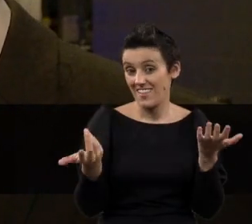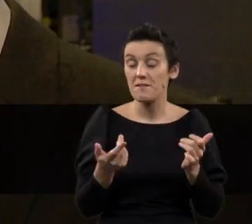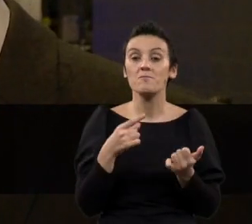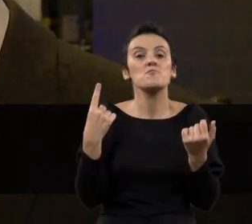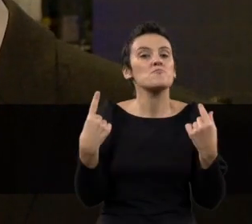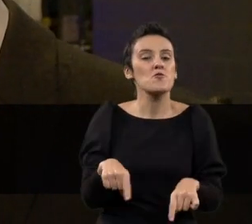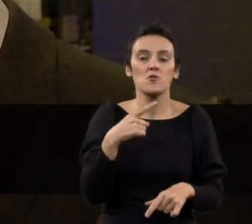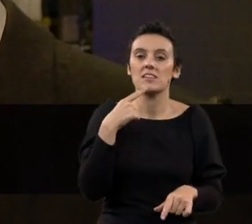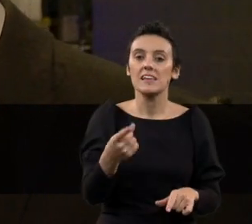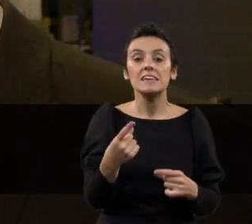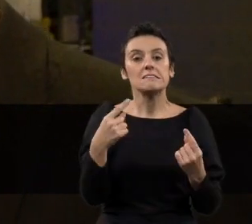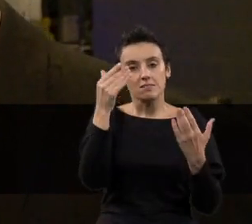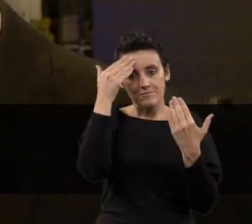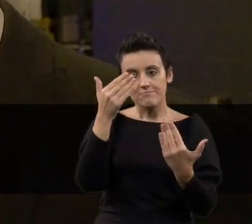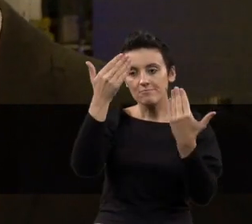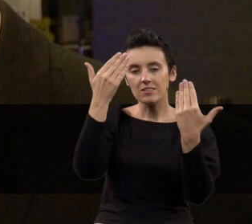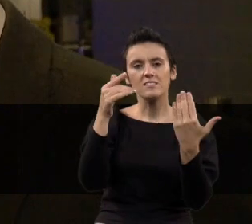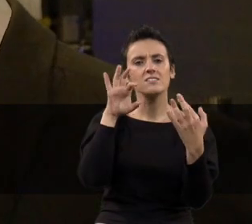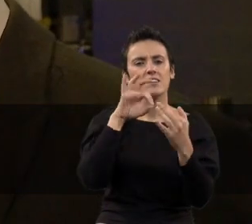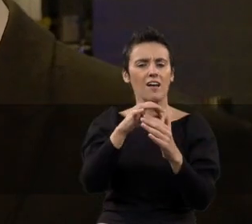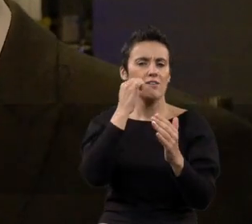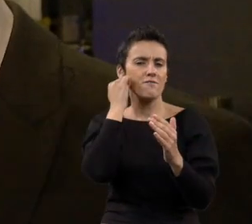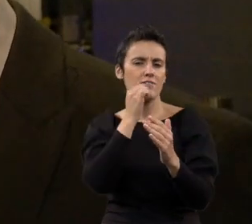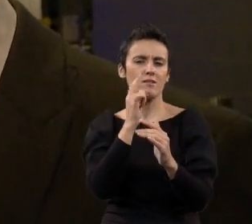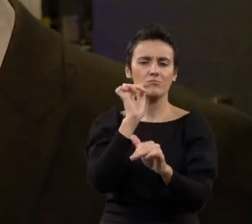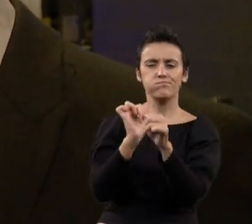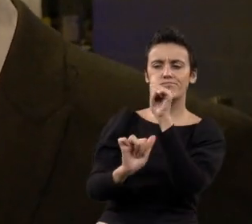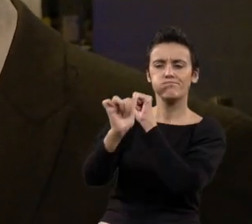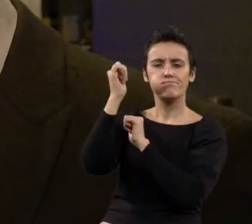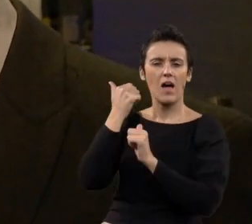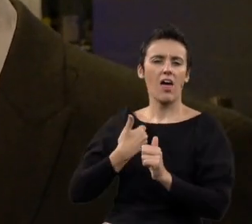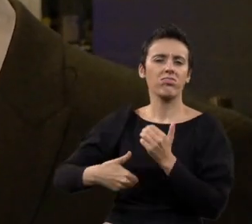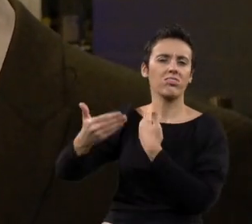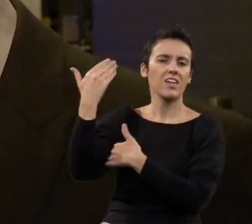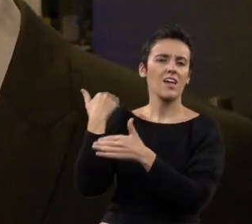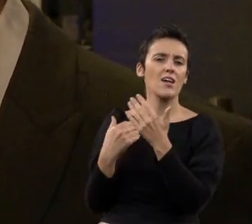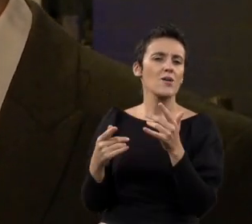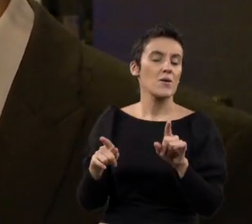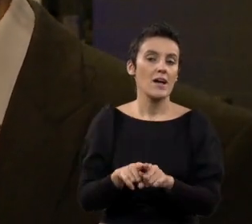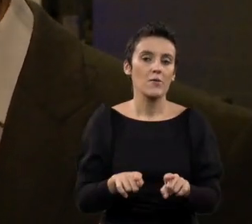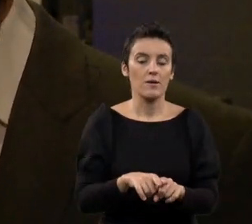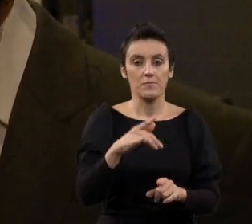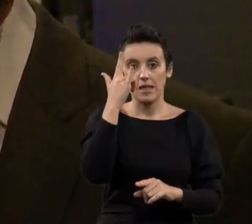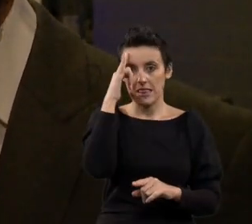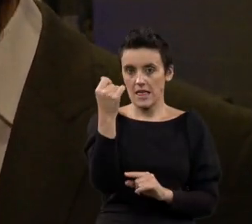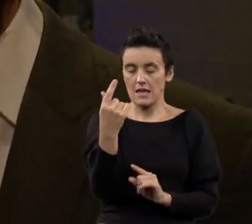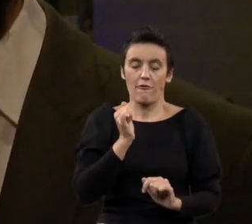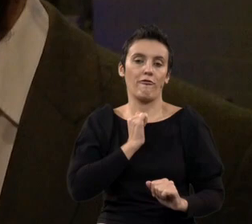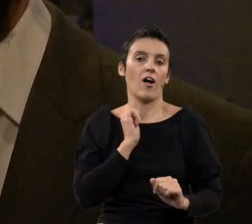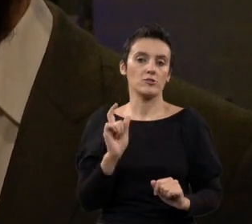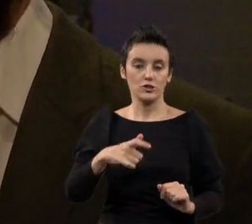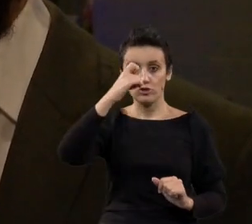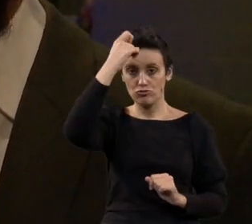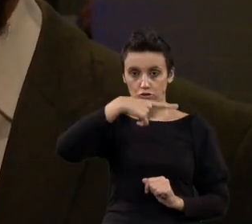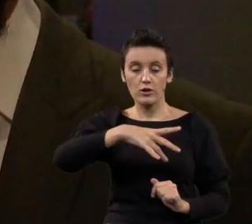tributo aos velhos e clássicos thrillers. Isto é uma ideia que surge de contar uma história com um só